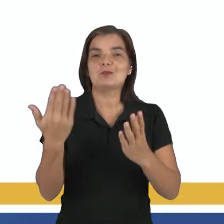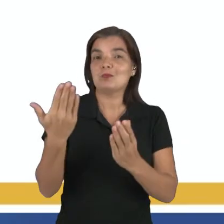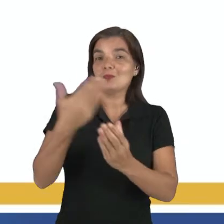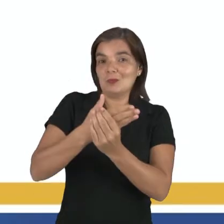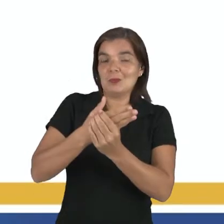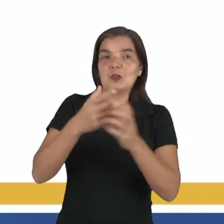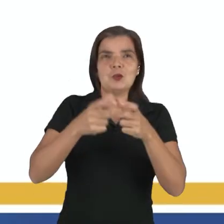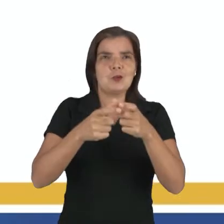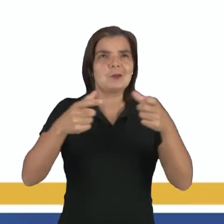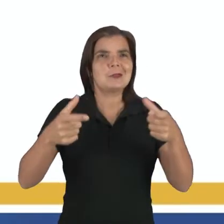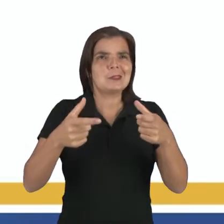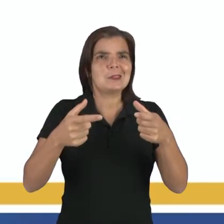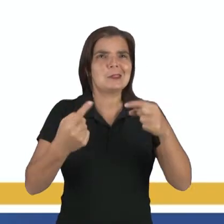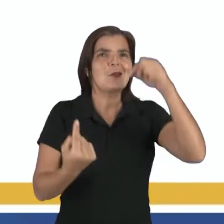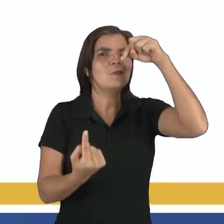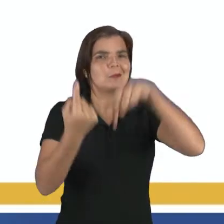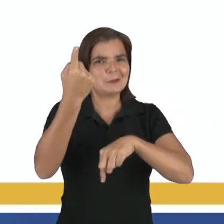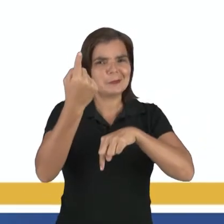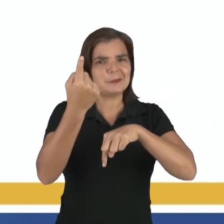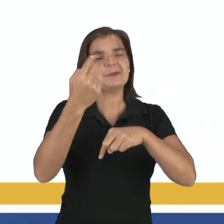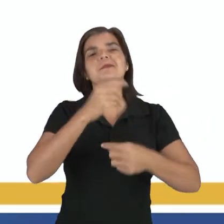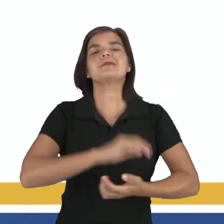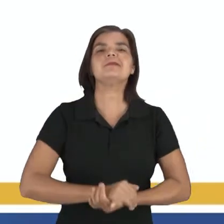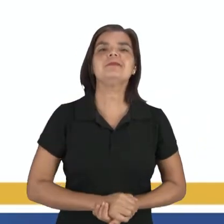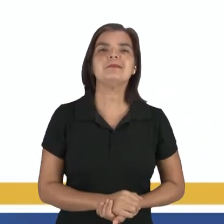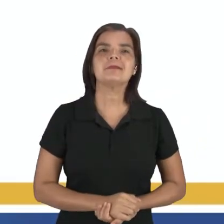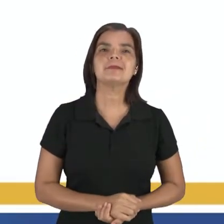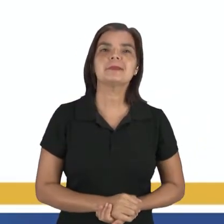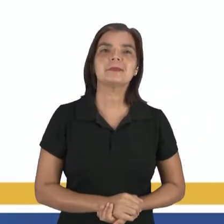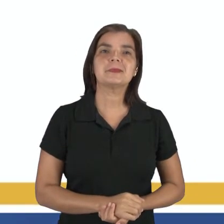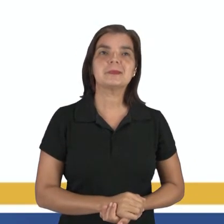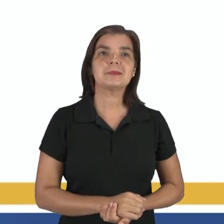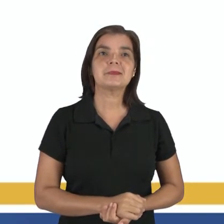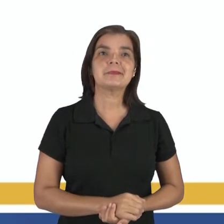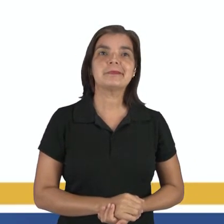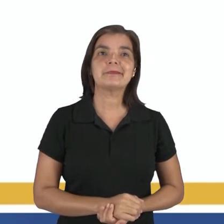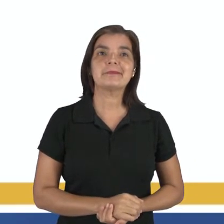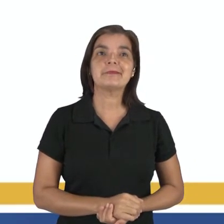final da corrida são grandezas inversamente proporcionais